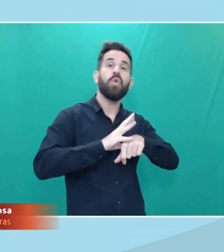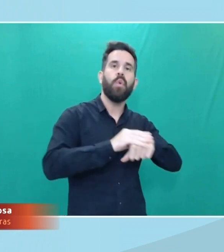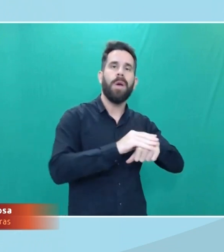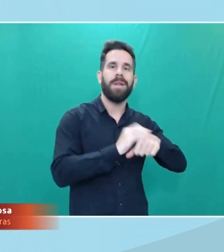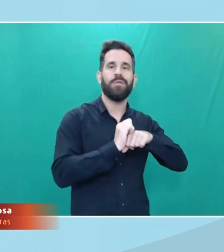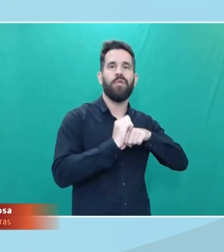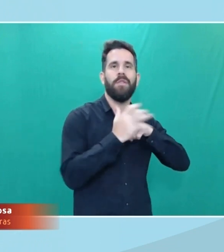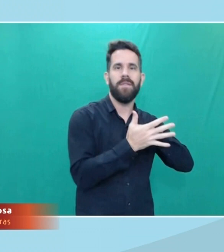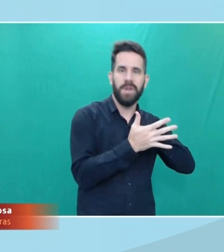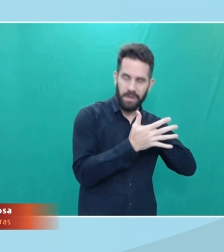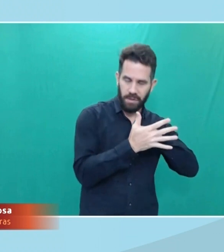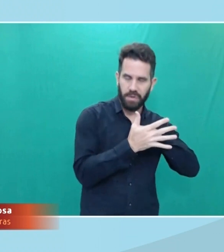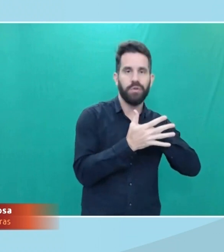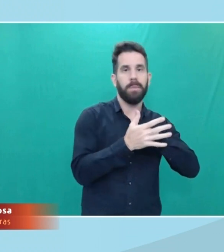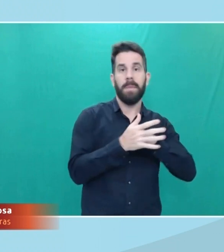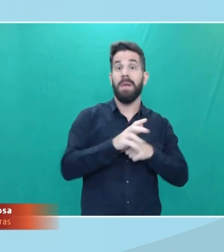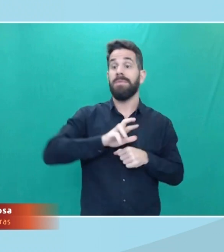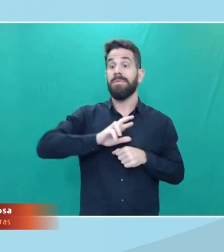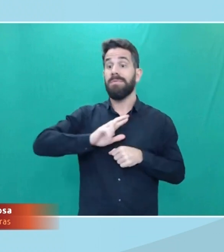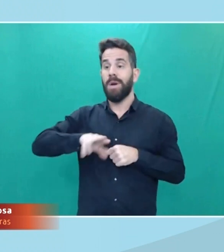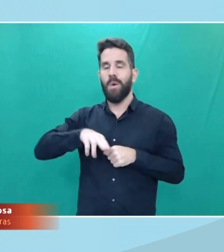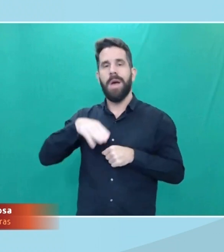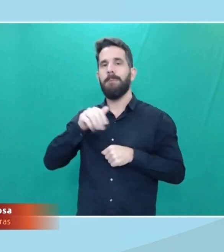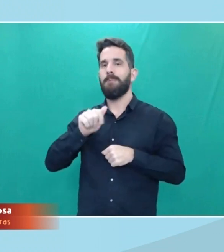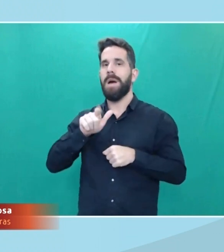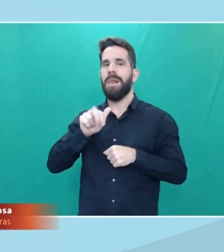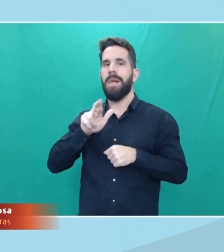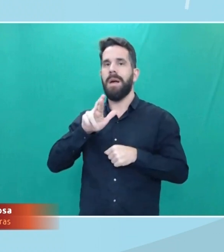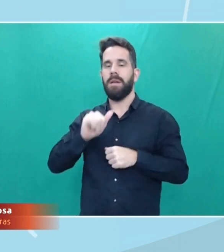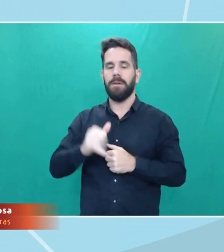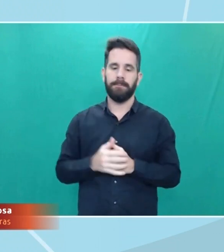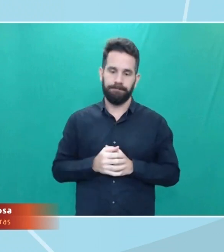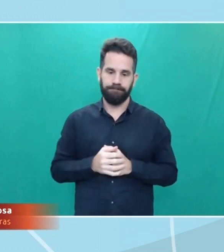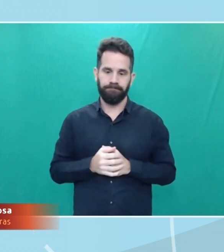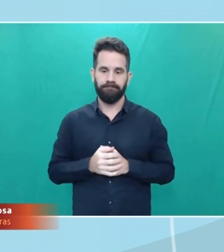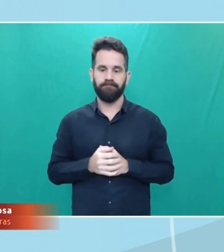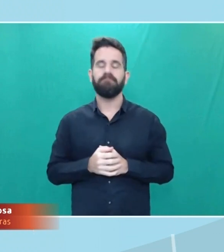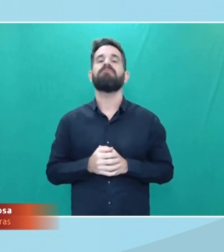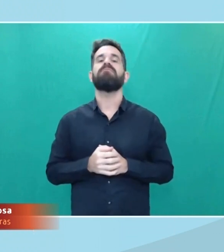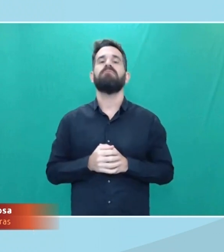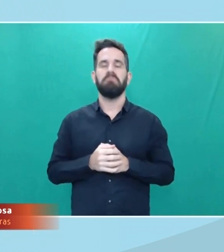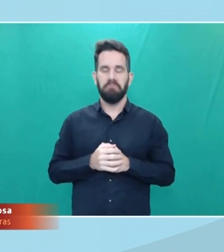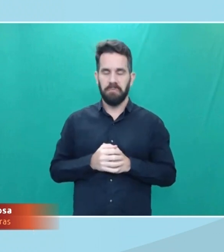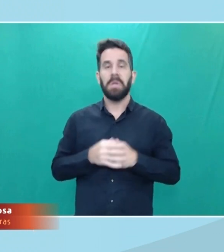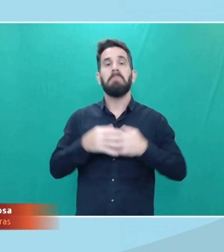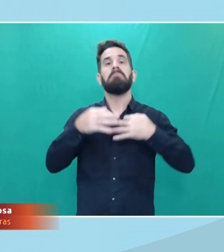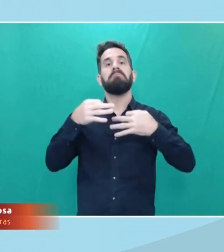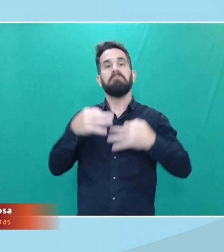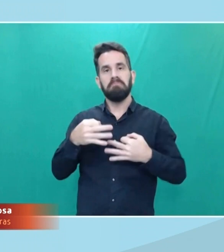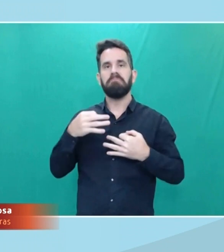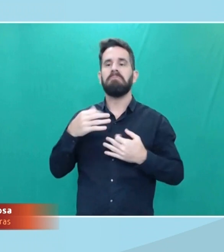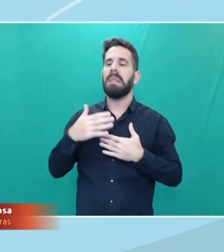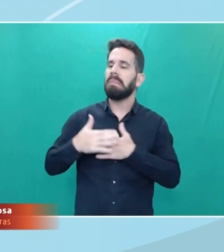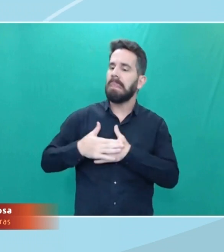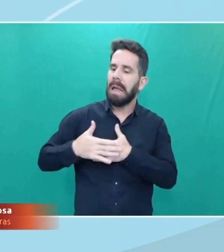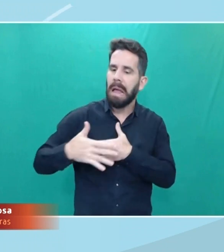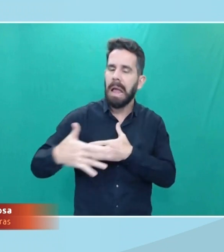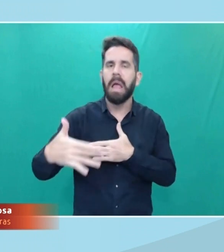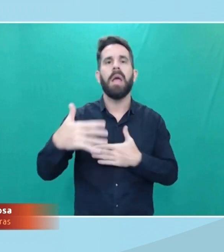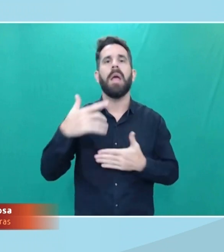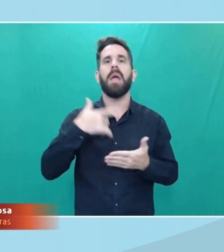passado, a pasta publicou uma nota técnica em que admitia que não tinha mais estoque do remédio para tratar a